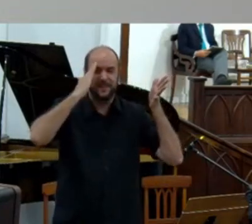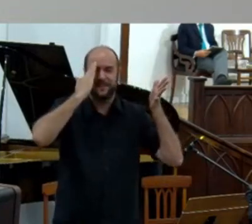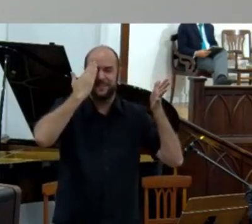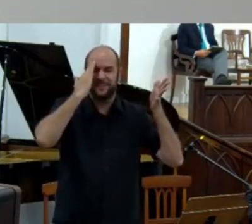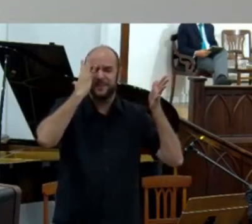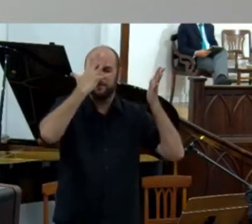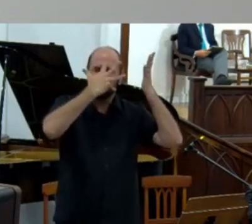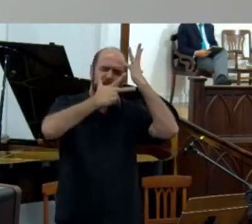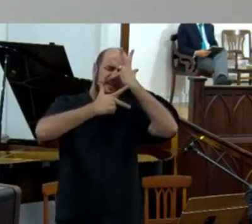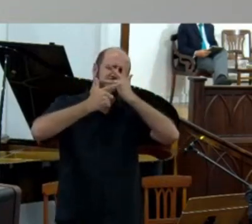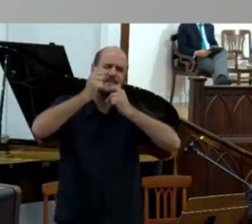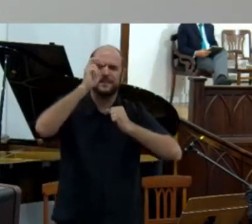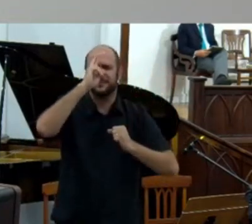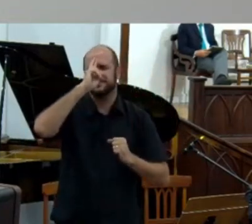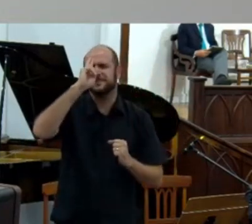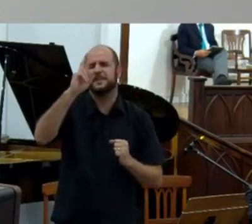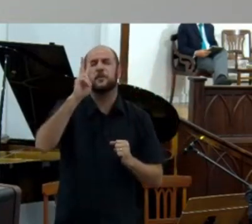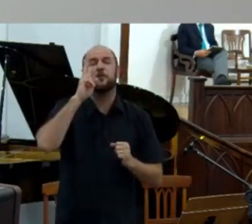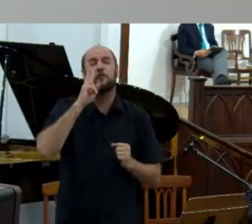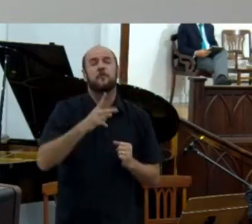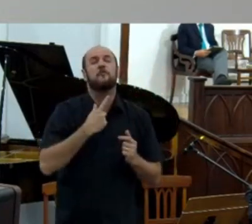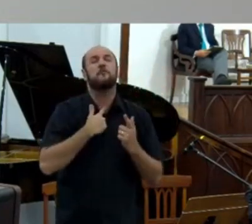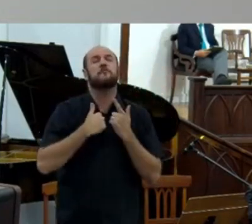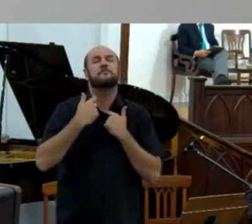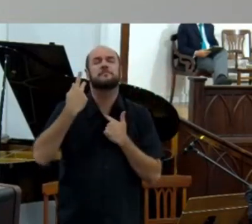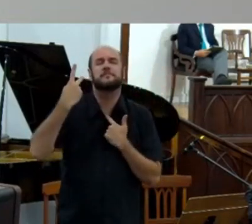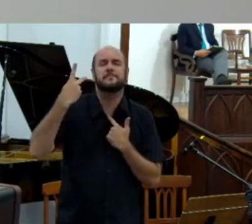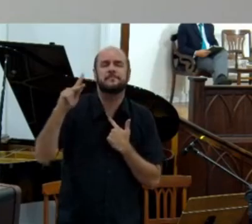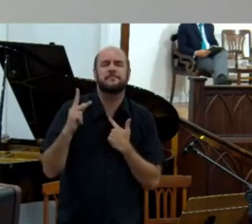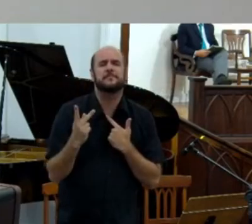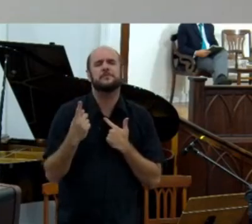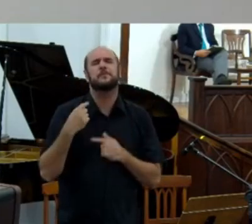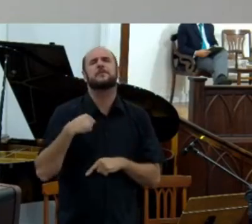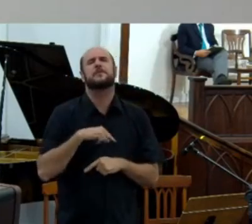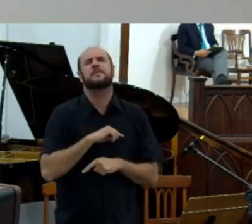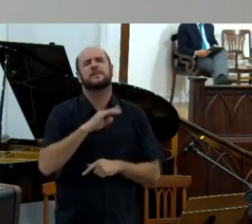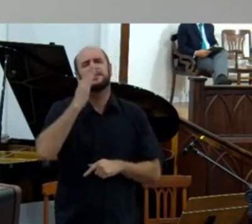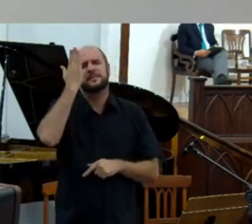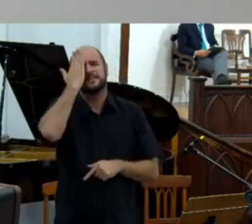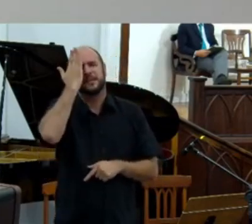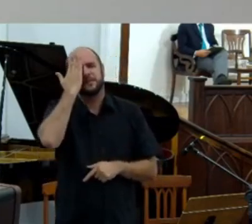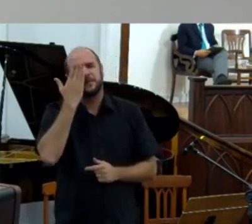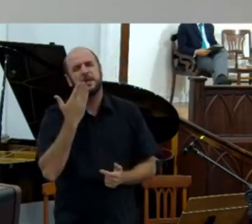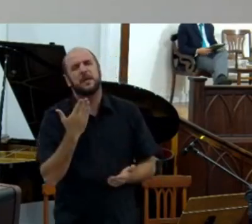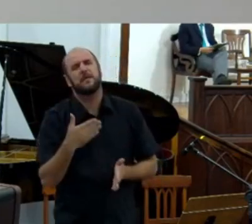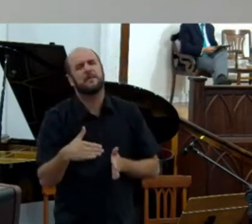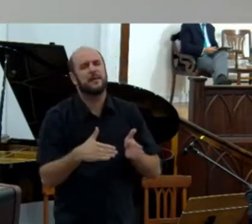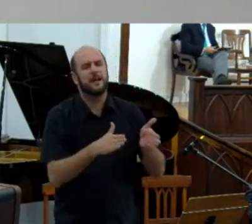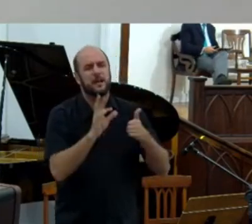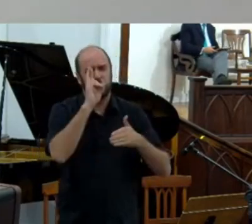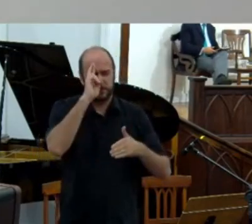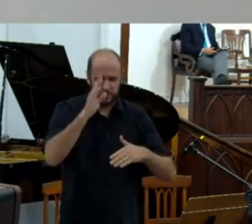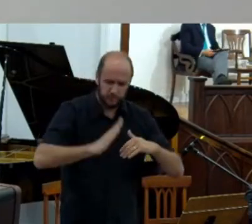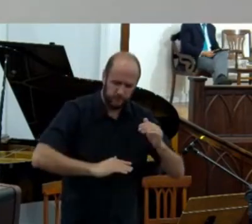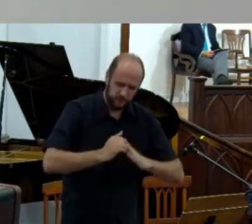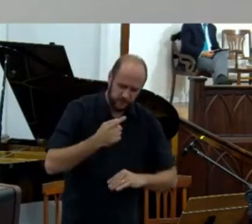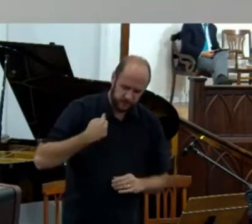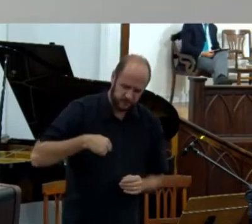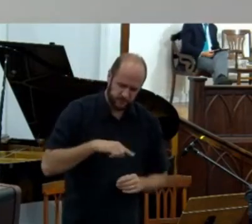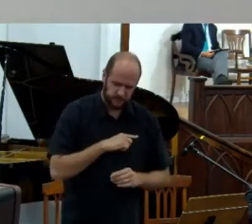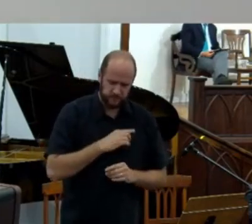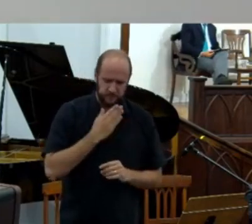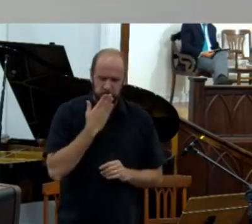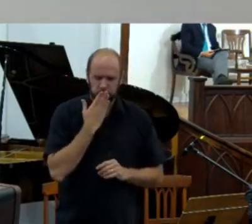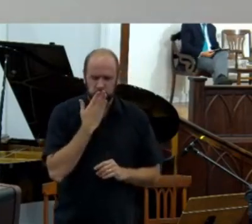que enxerguemos, ó Pai, a Tua vontade, e que assim, ó Pai, saibamos qual o caminho o Senhor quer que trilhemos. Nosso pedido é